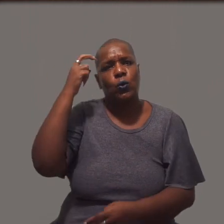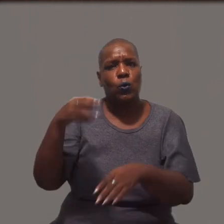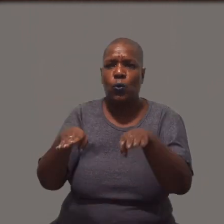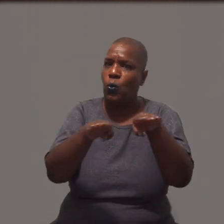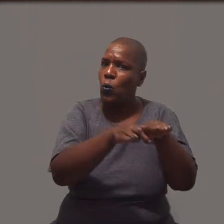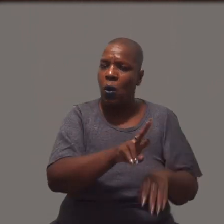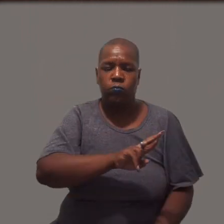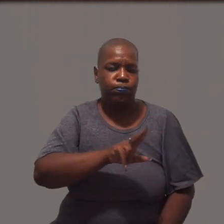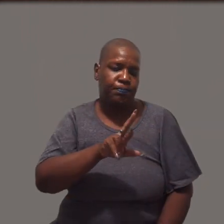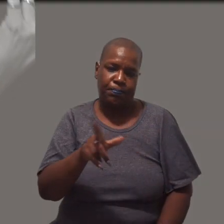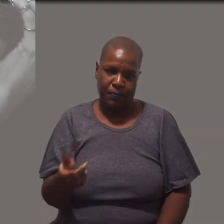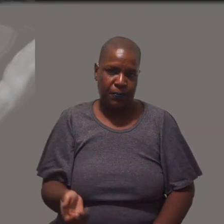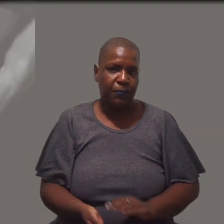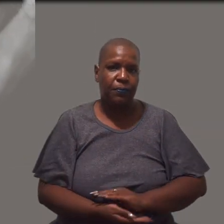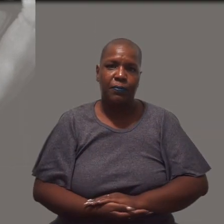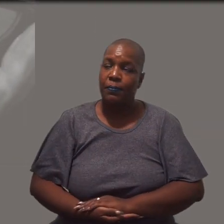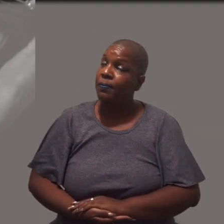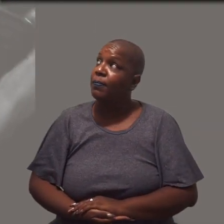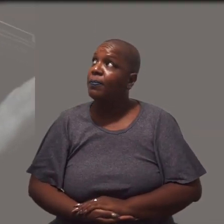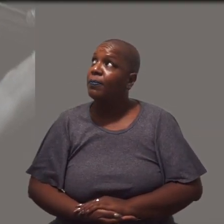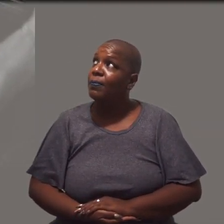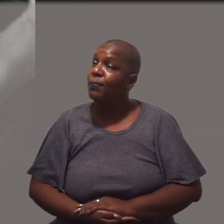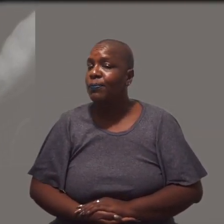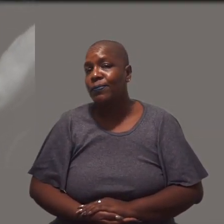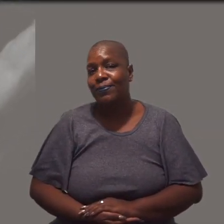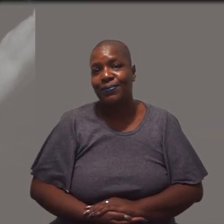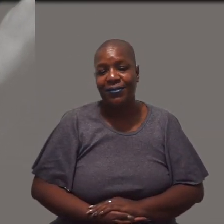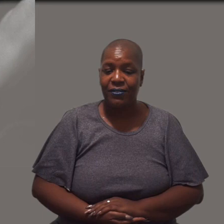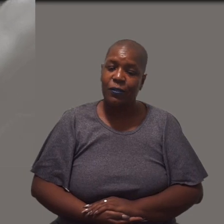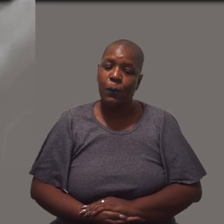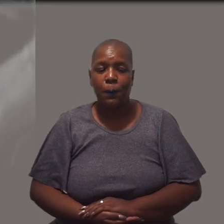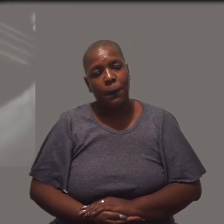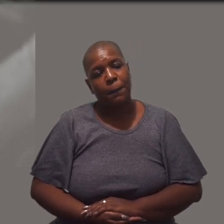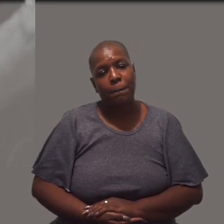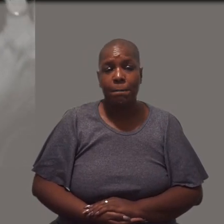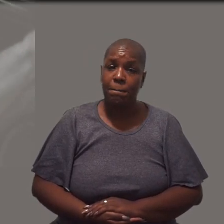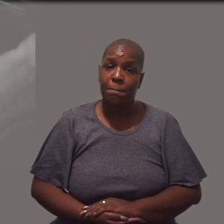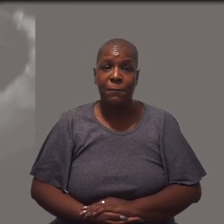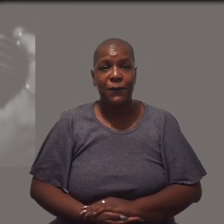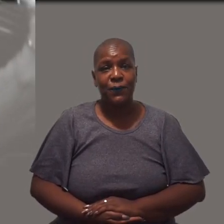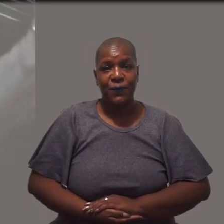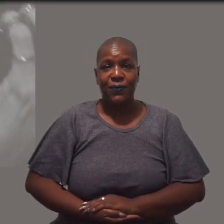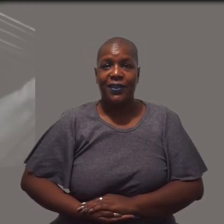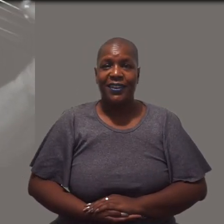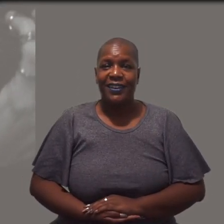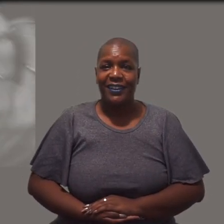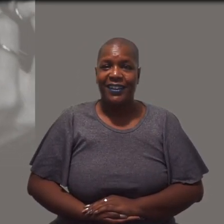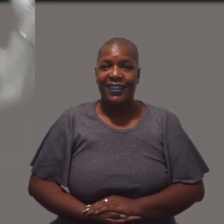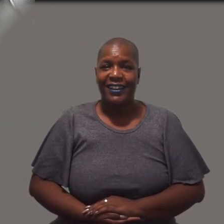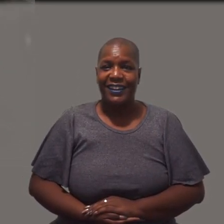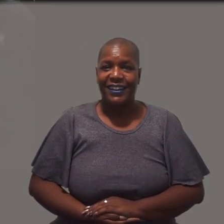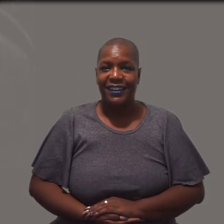culturas. Ana Cansado tocando viola. Ela tem cabelo preto, liso acima dos ombros. Surge o título Por Dentro